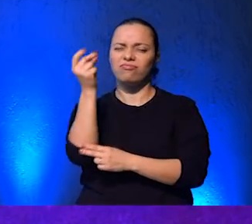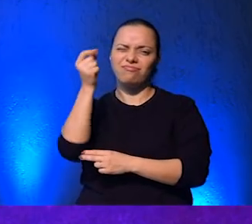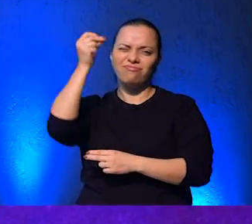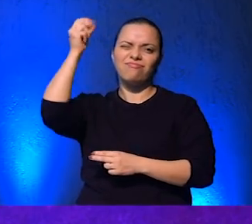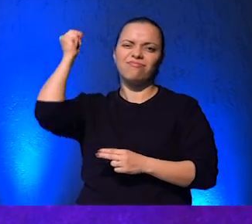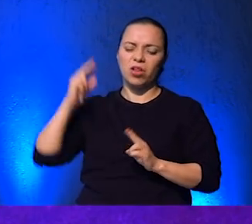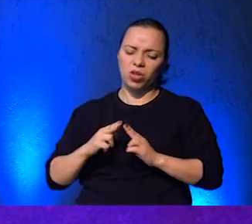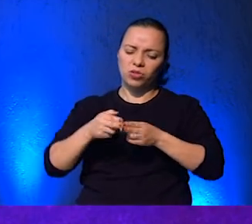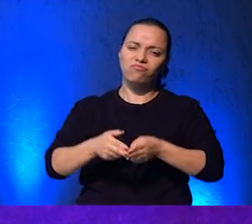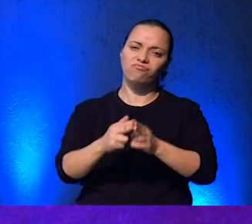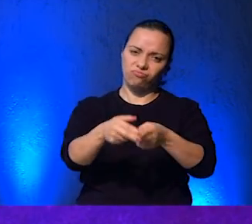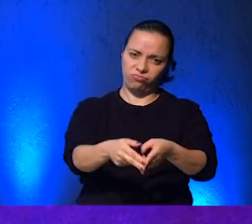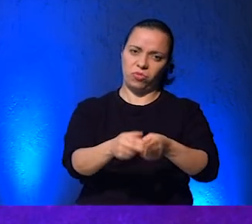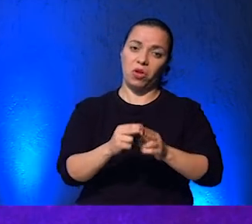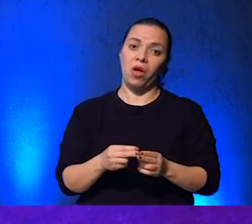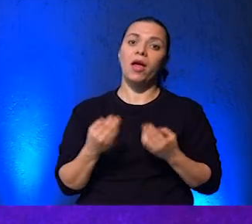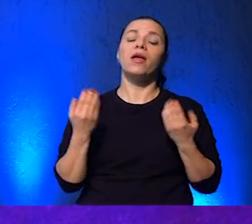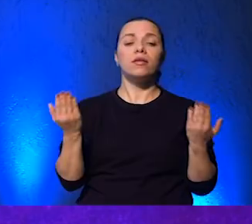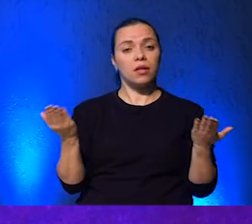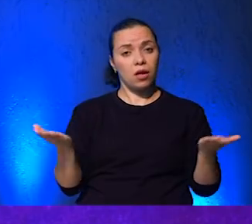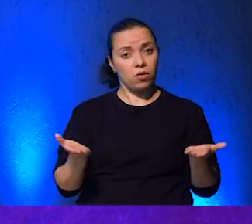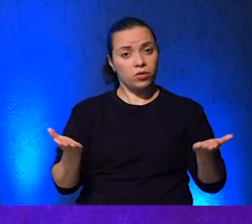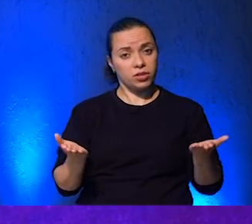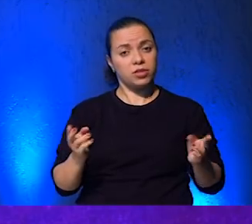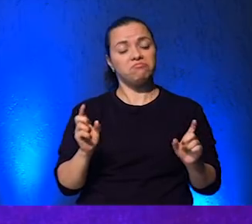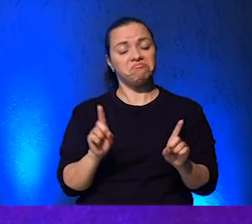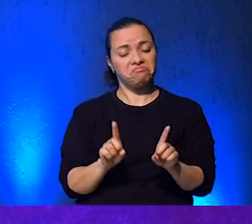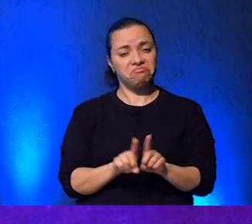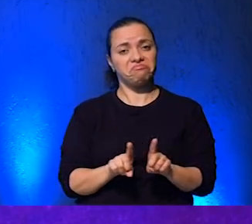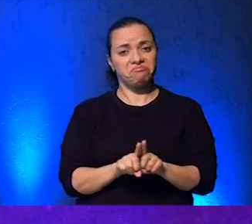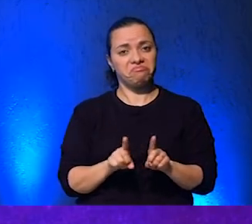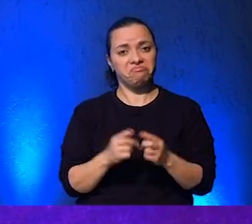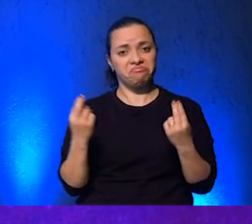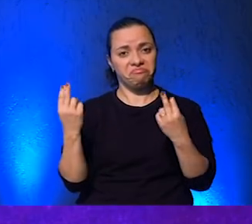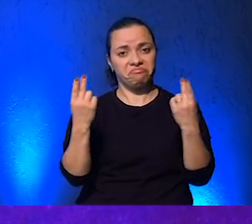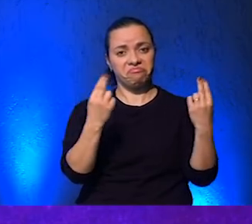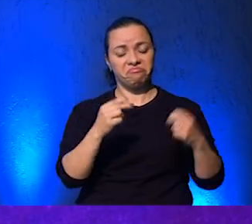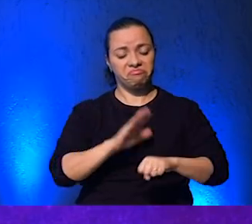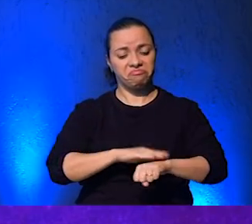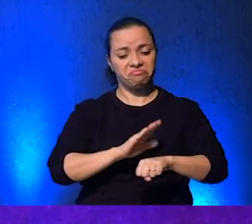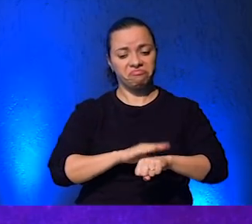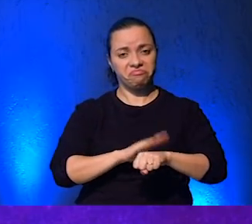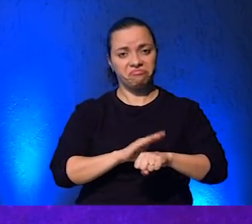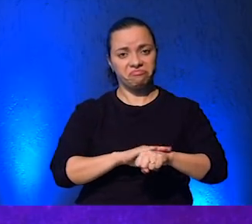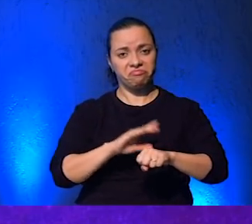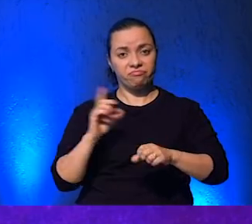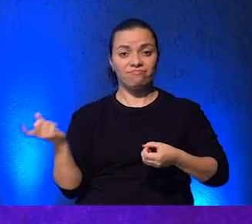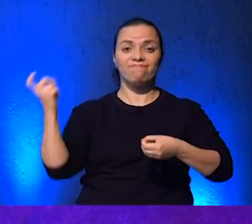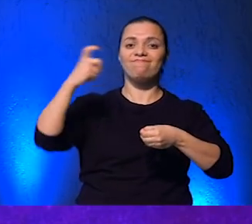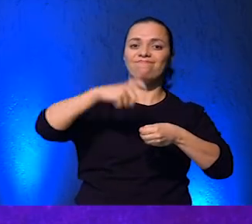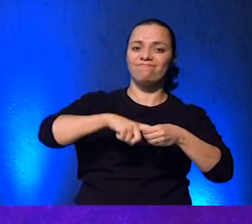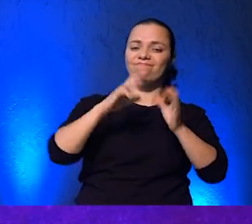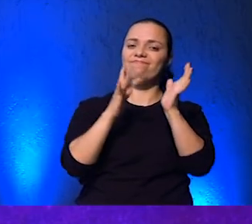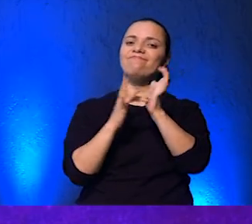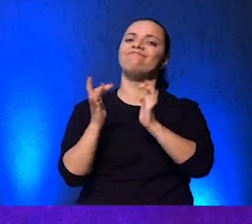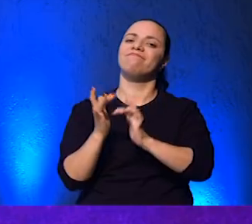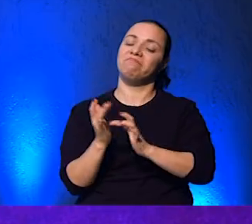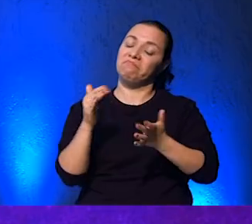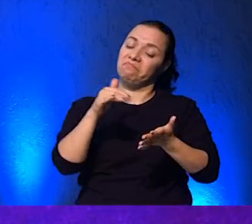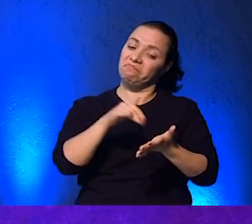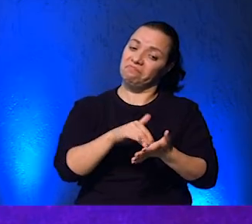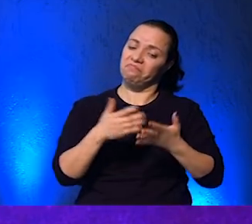assim como nos dias anteriores ao dilúvio comiam bebiam e casavam-se e davam-se em casamento até